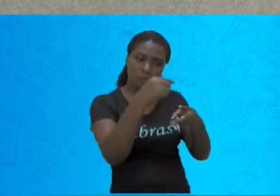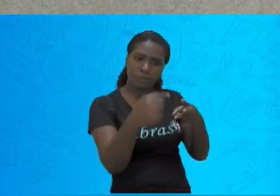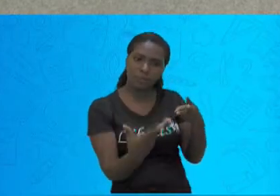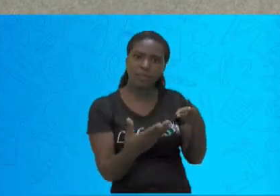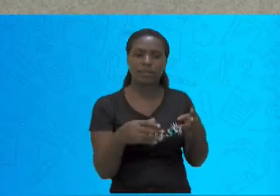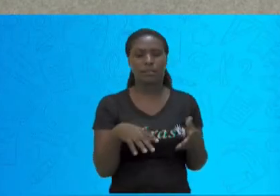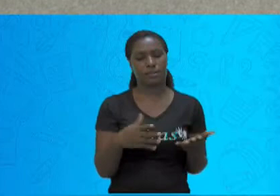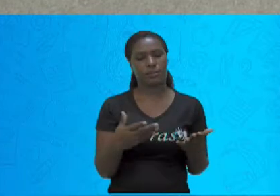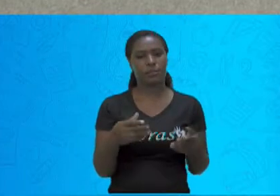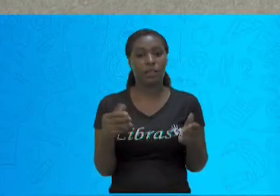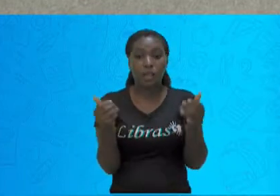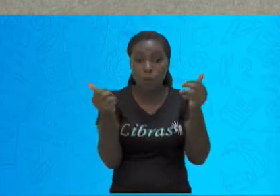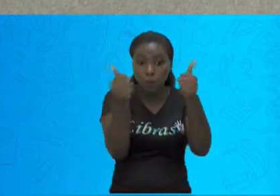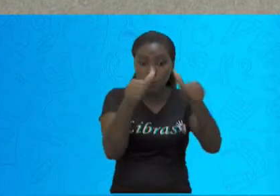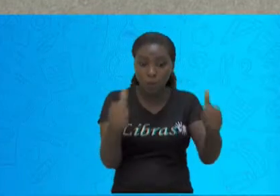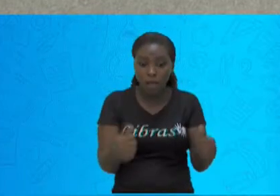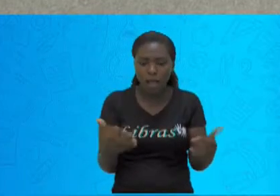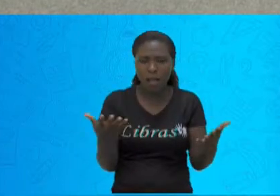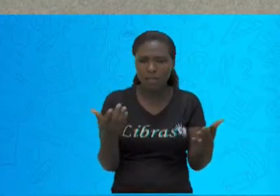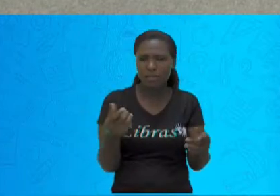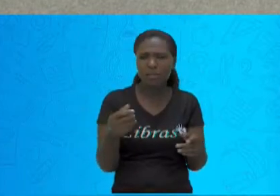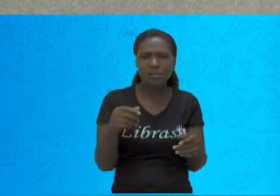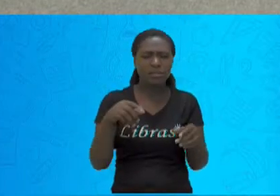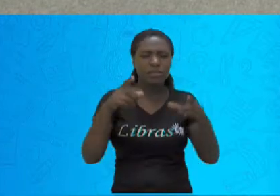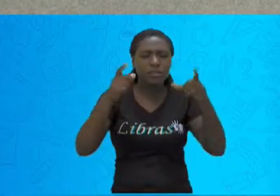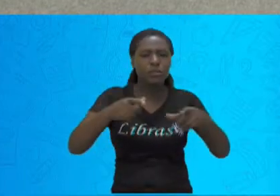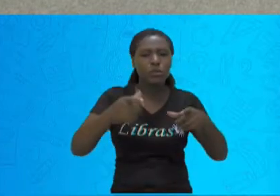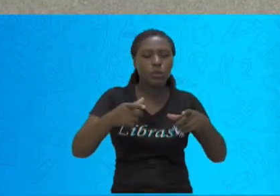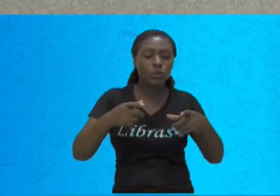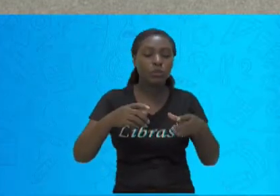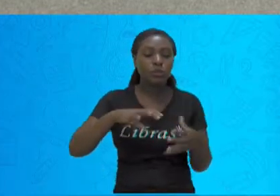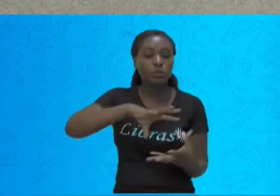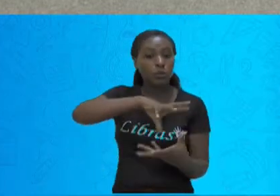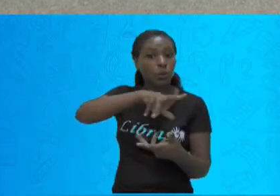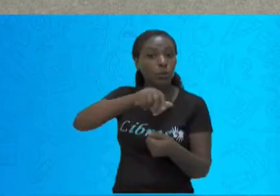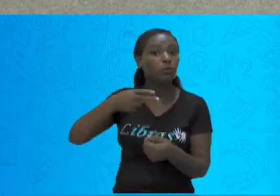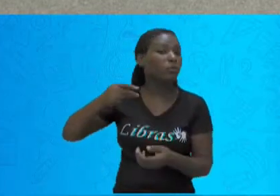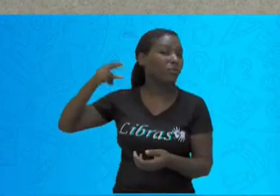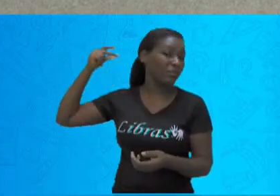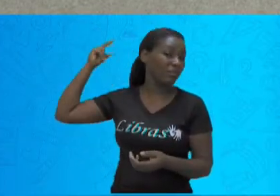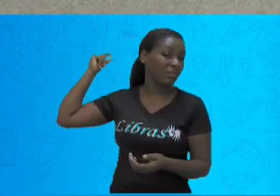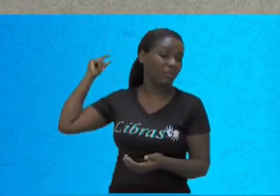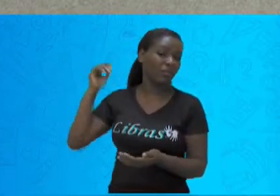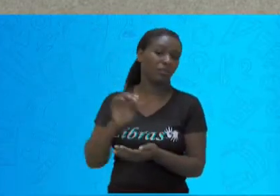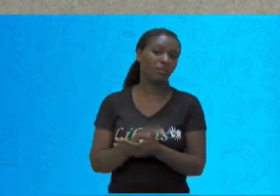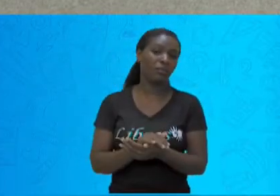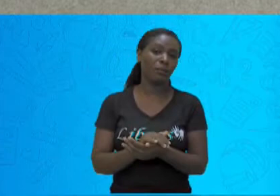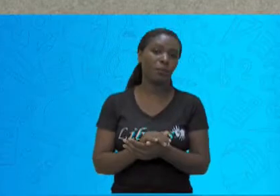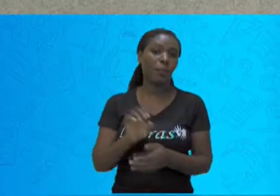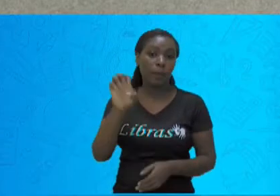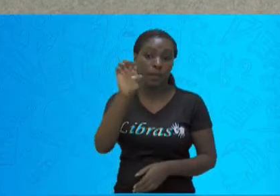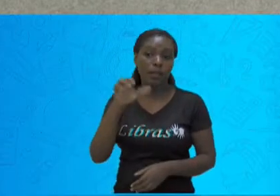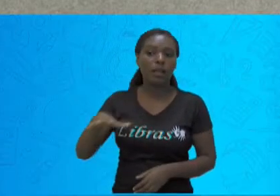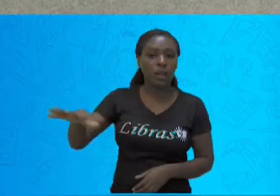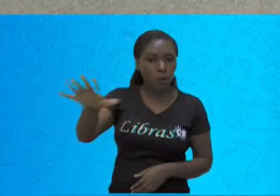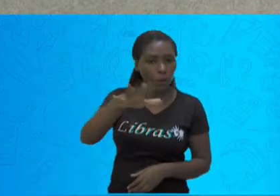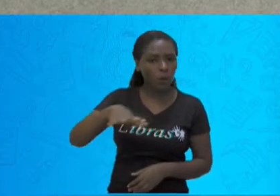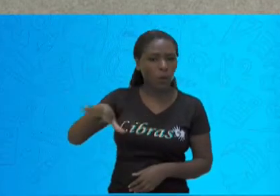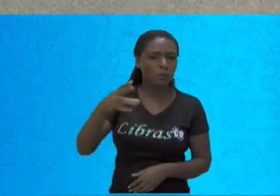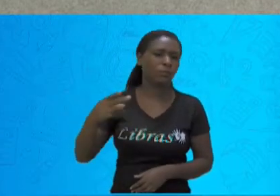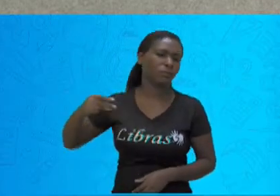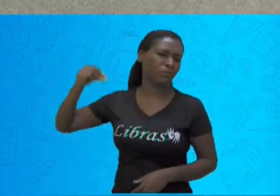era clássica do Novo Mundo Antigo, ou seja, a Europa, o velho continente,